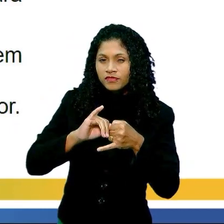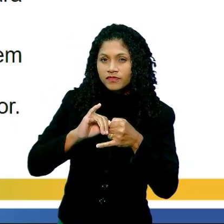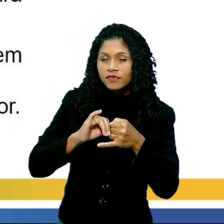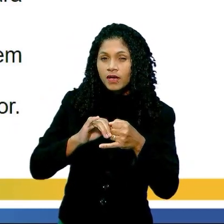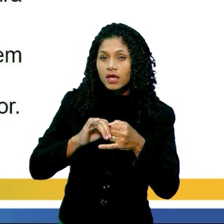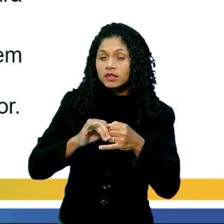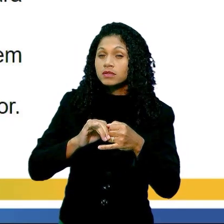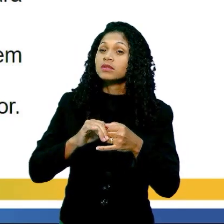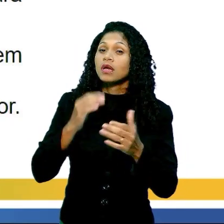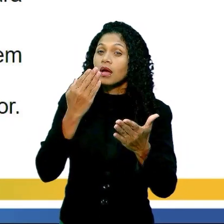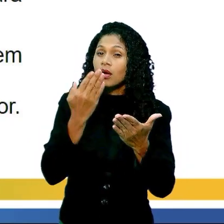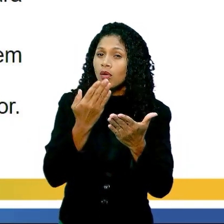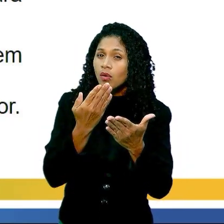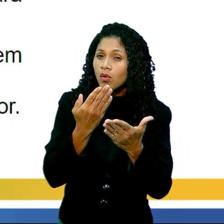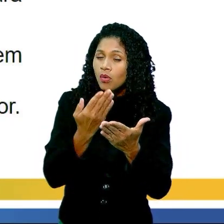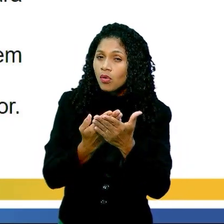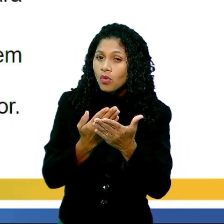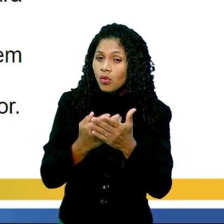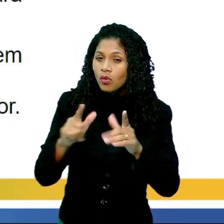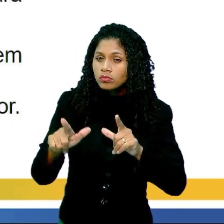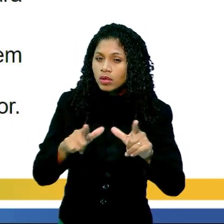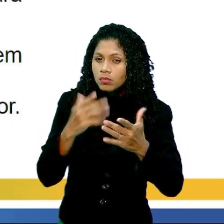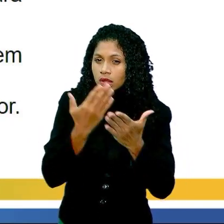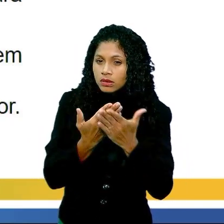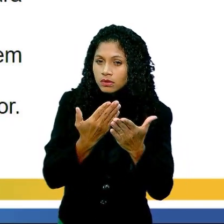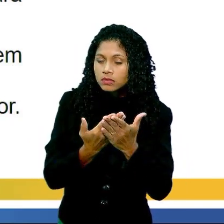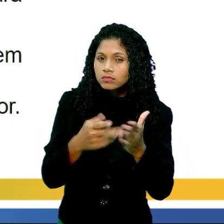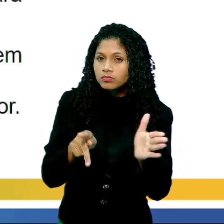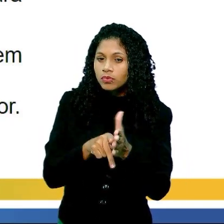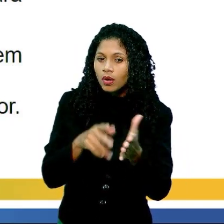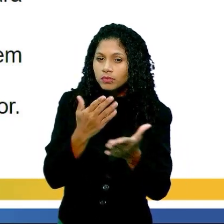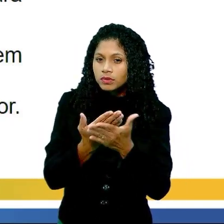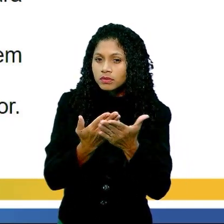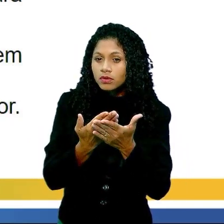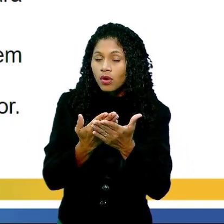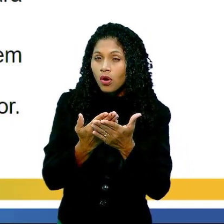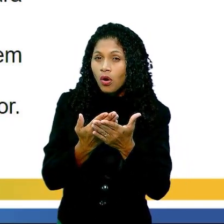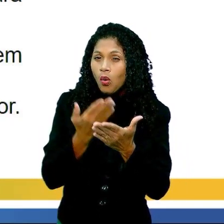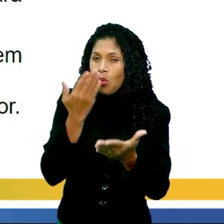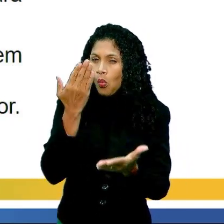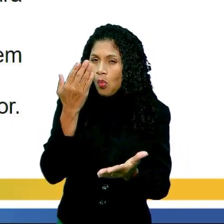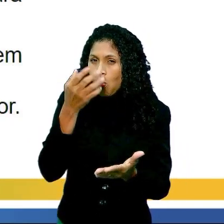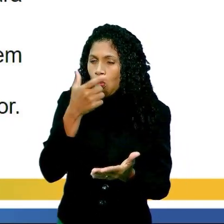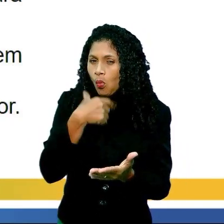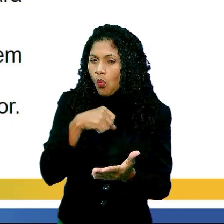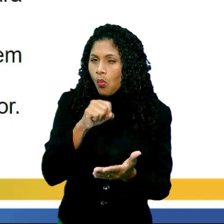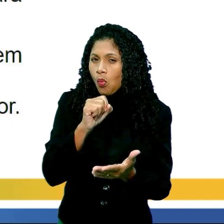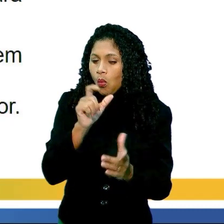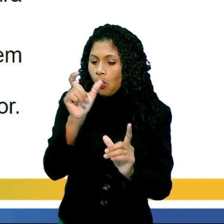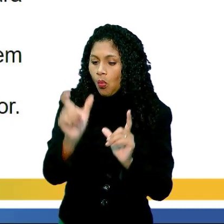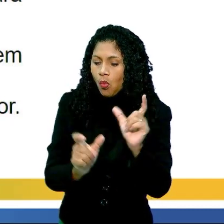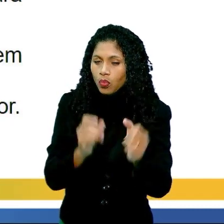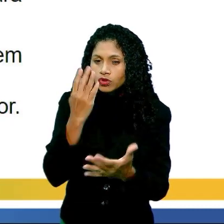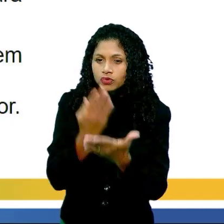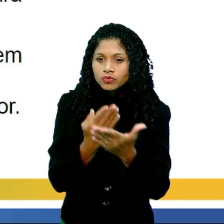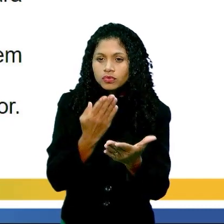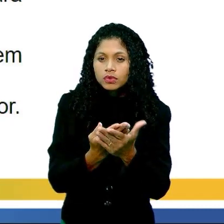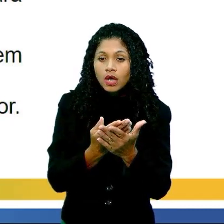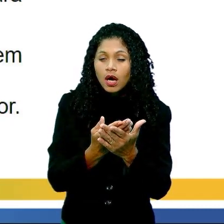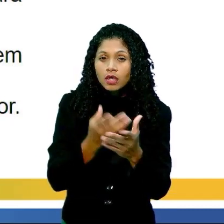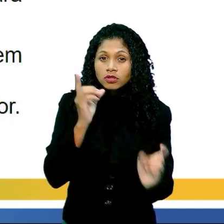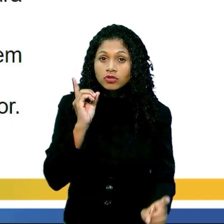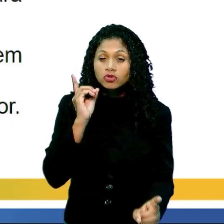trabalho escolar, um estudante descobriu que, letra A, os compostos químicos de